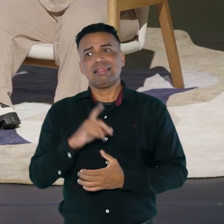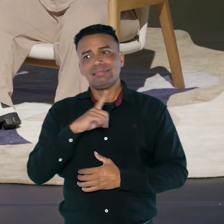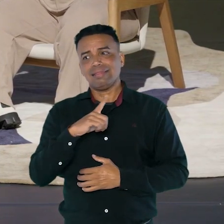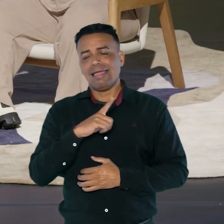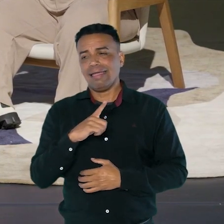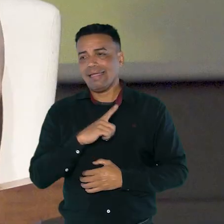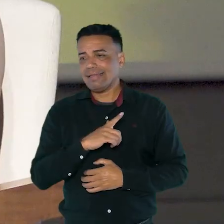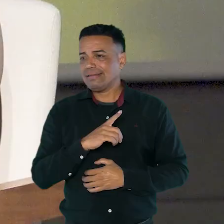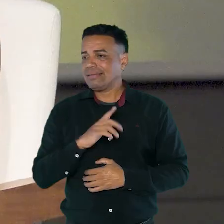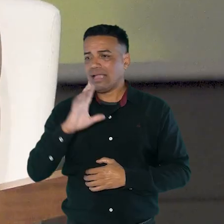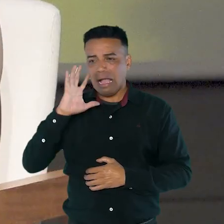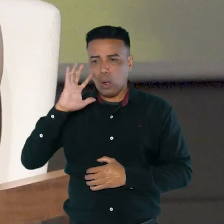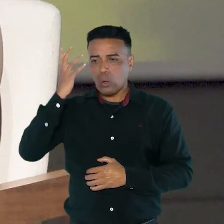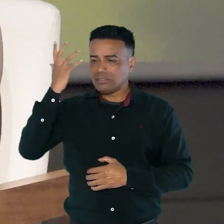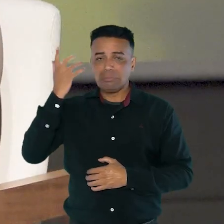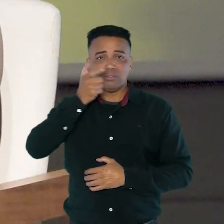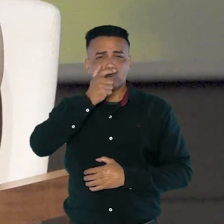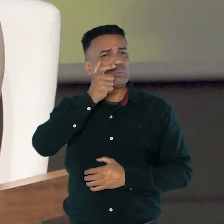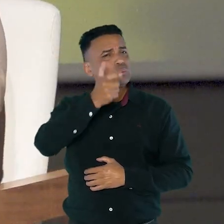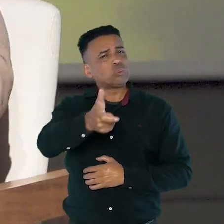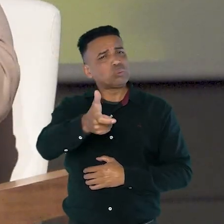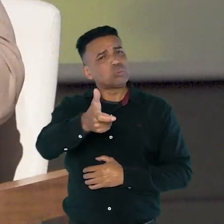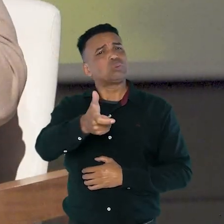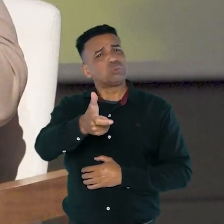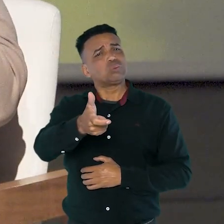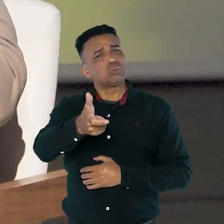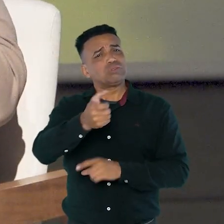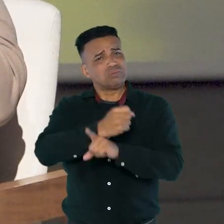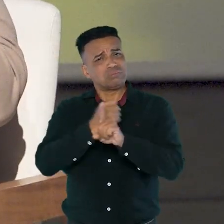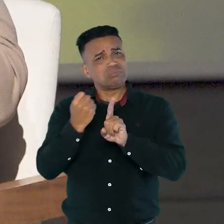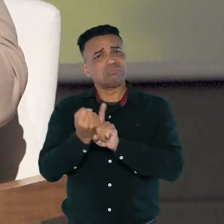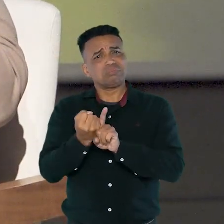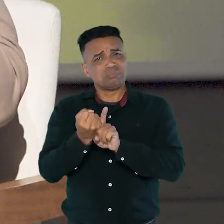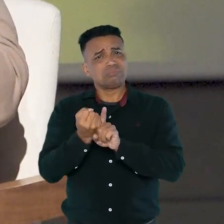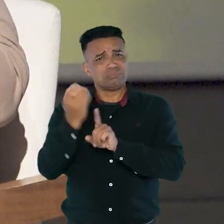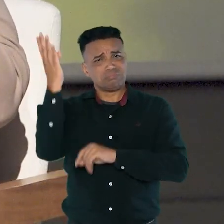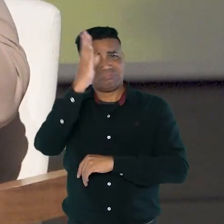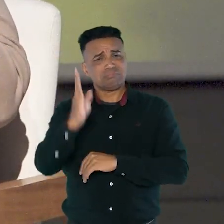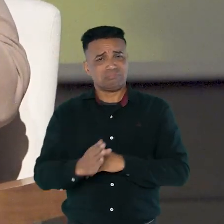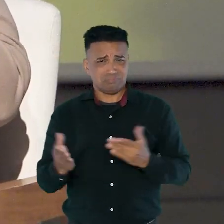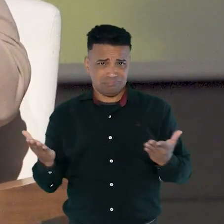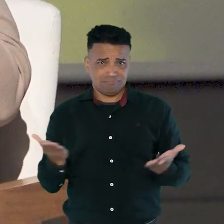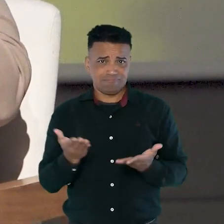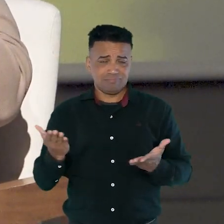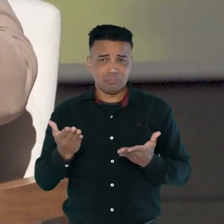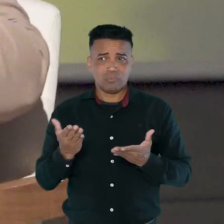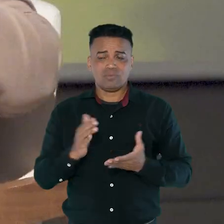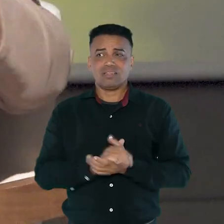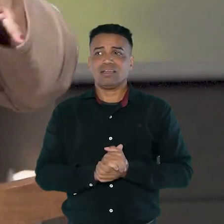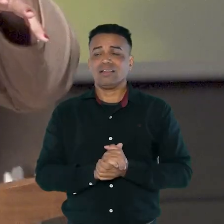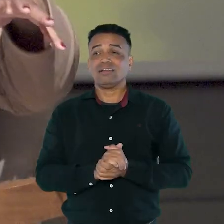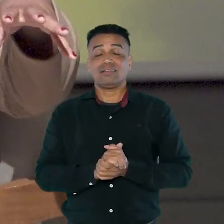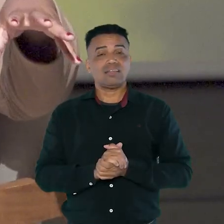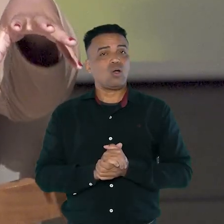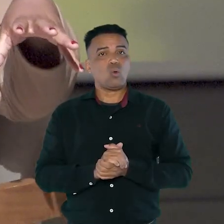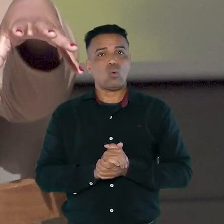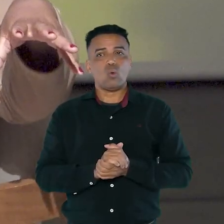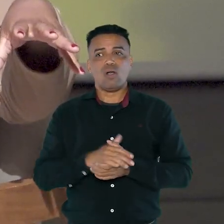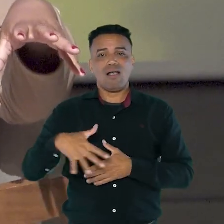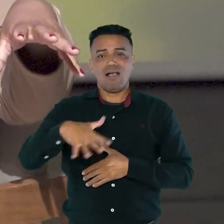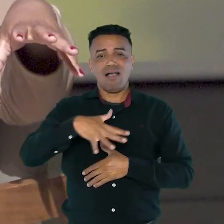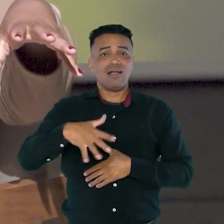Tem algo muito curioso que acontece. Eu acho que os meios de controle